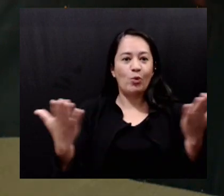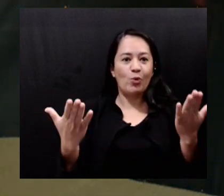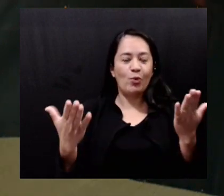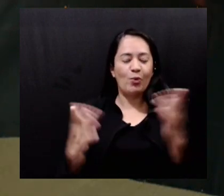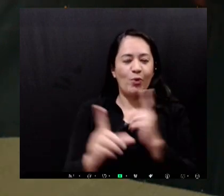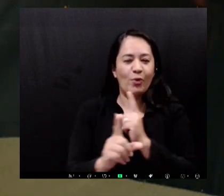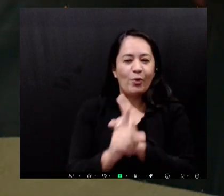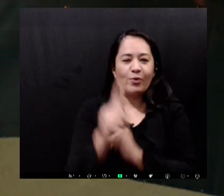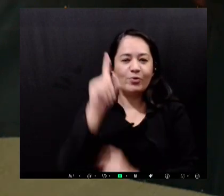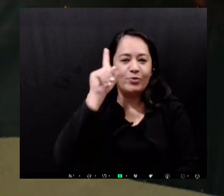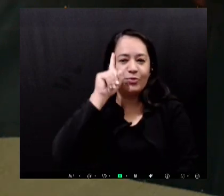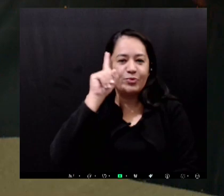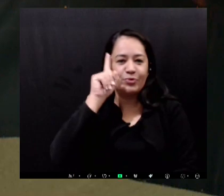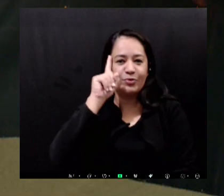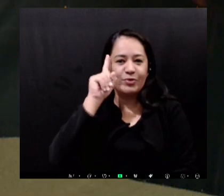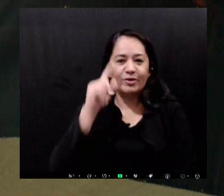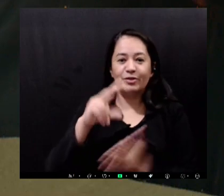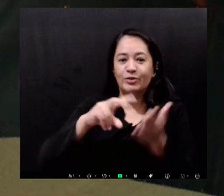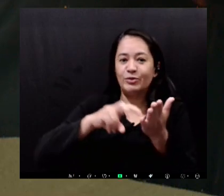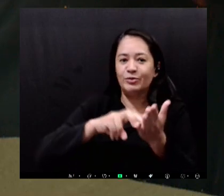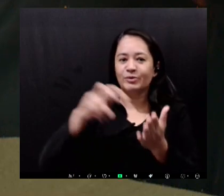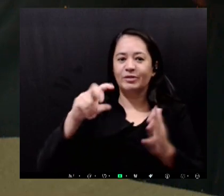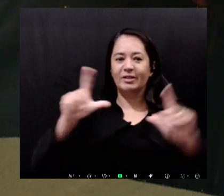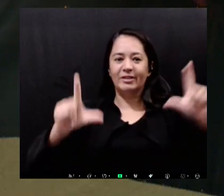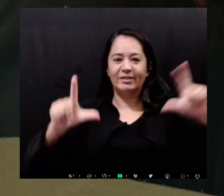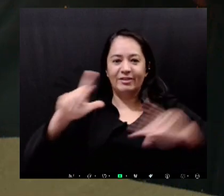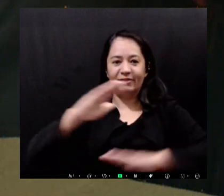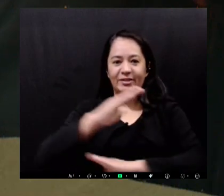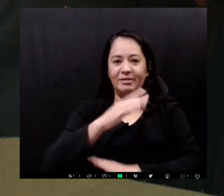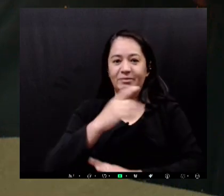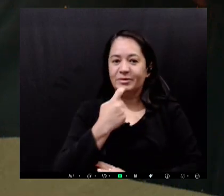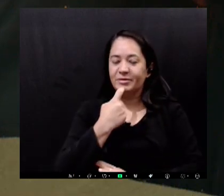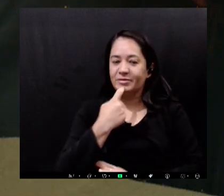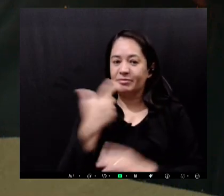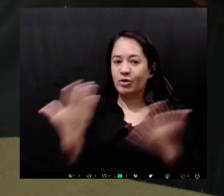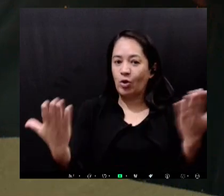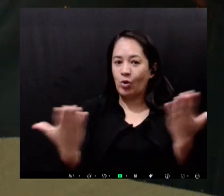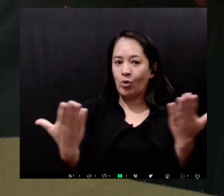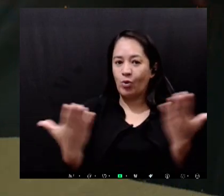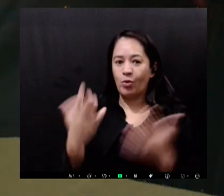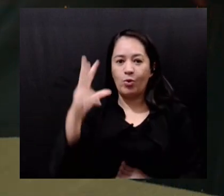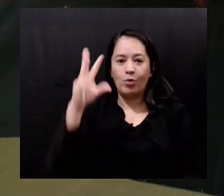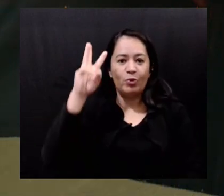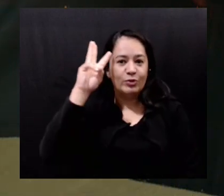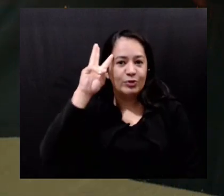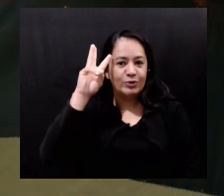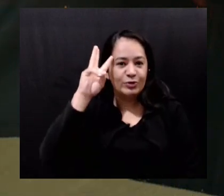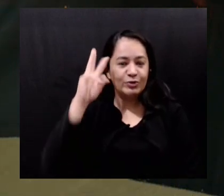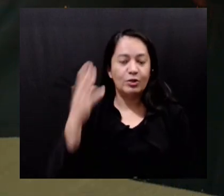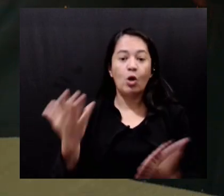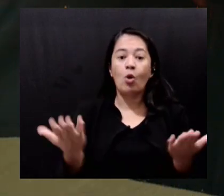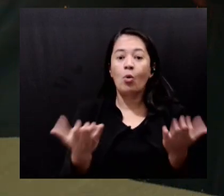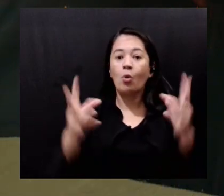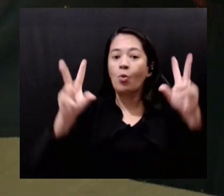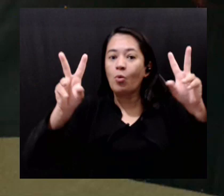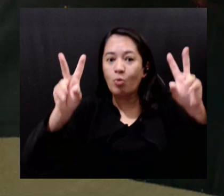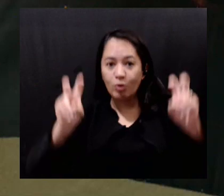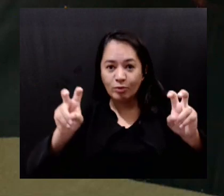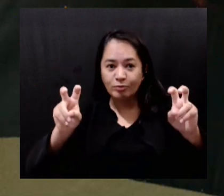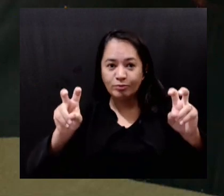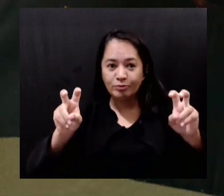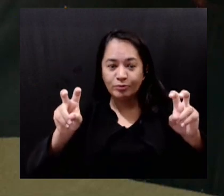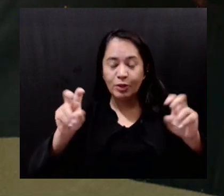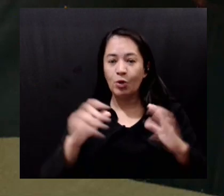pelas manhãs na TV Câmara Campinas. Hoje é terça-feira, dia 20 de maio. O tema do nosso programa é urgente, polêmico e